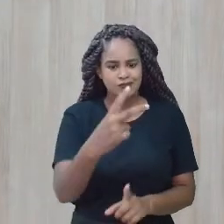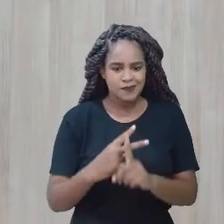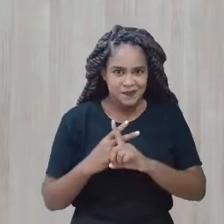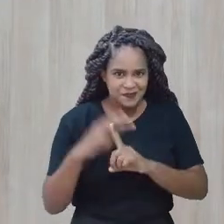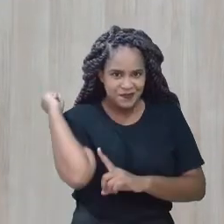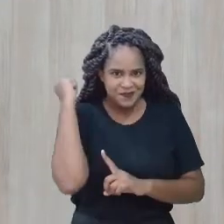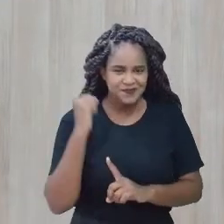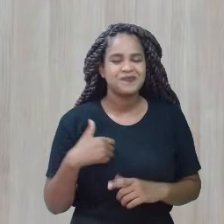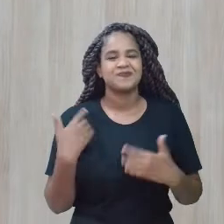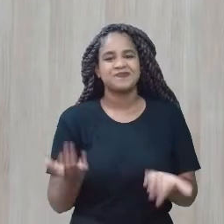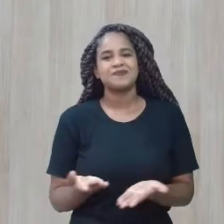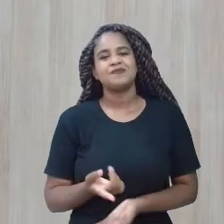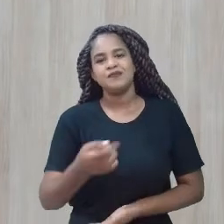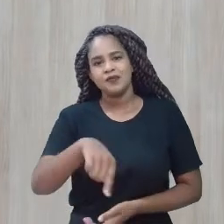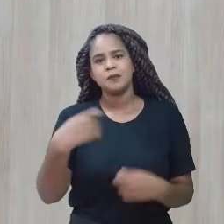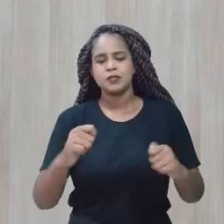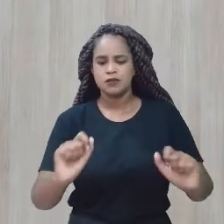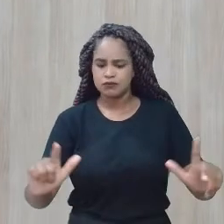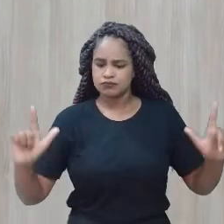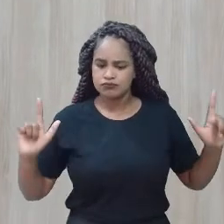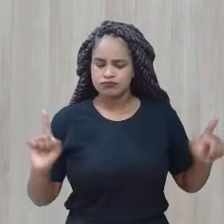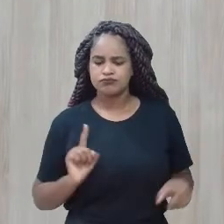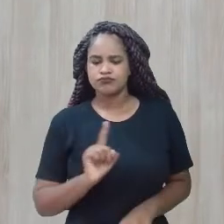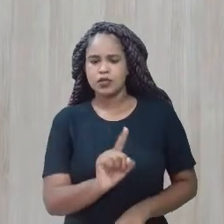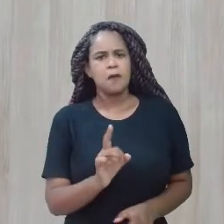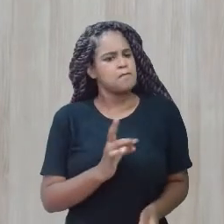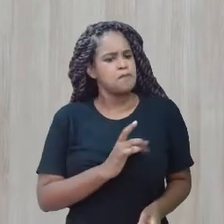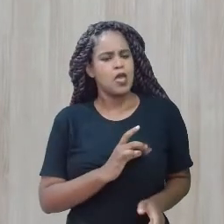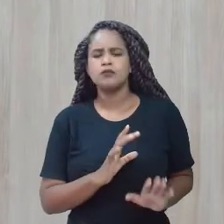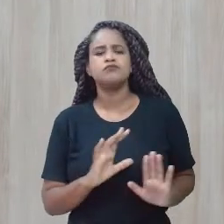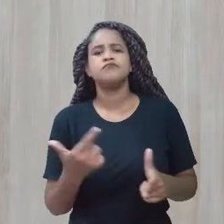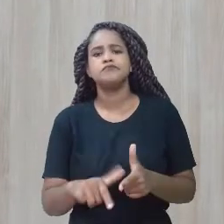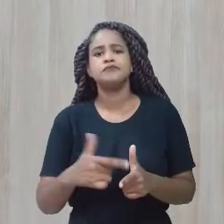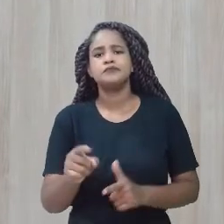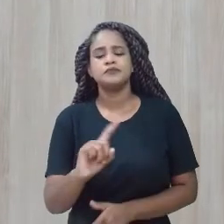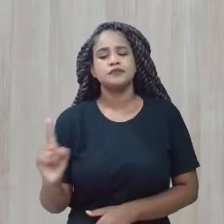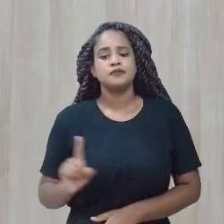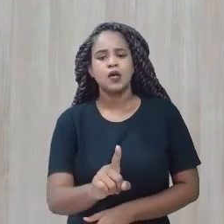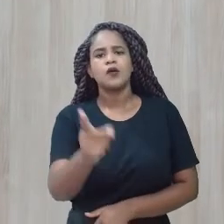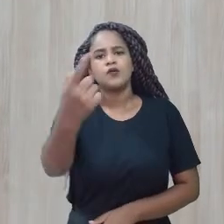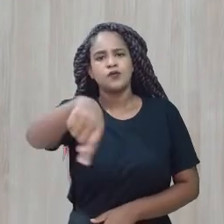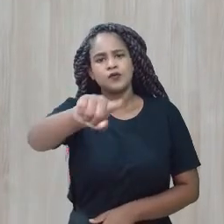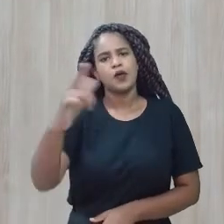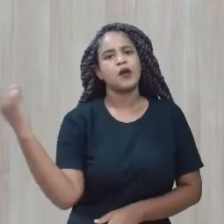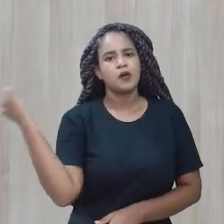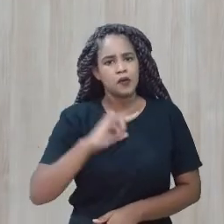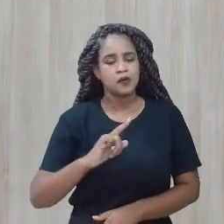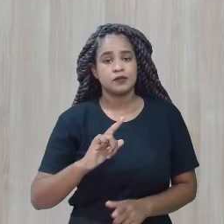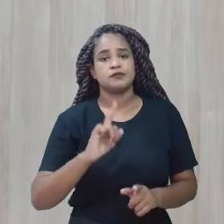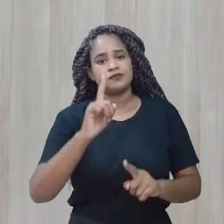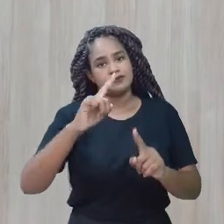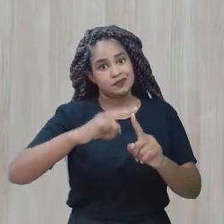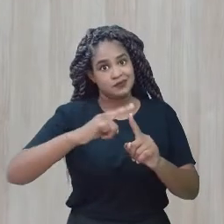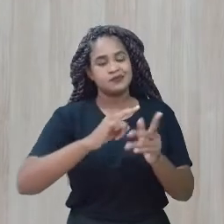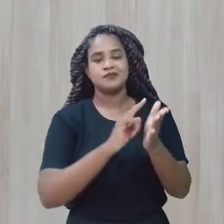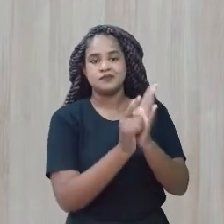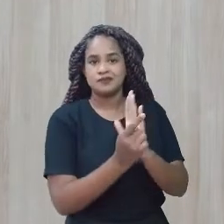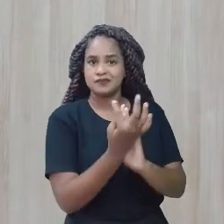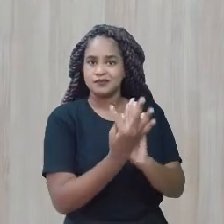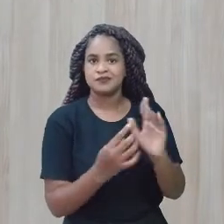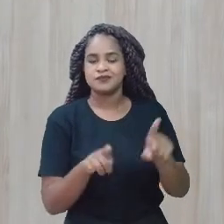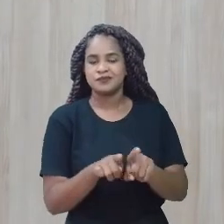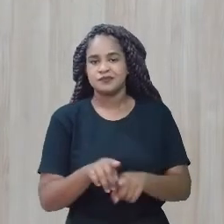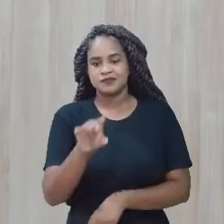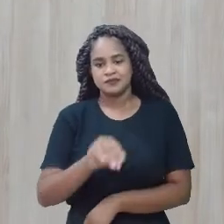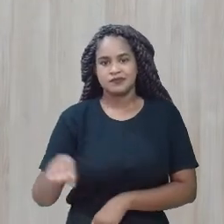você já tem que ir lá mesmo, sentindo esse medo, você vai lá porque você vai conseguir, tá? É um gênero textual também,